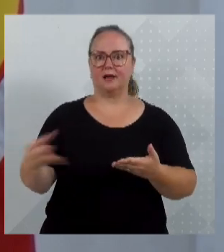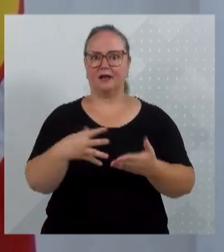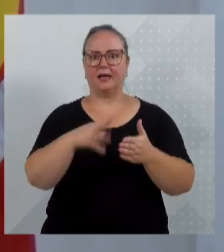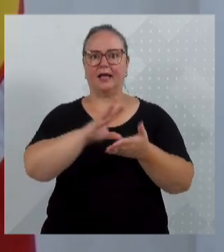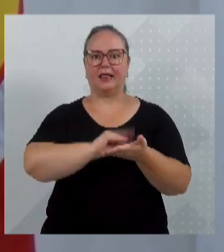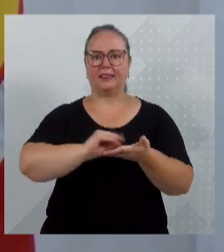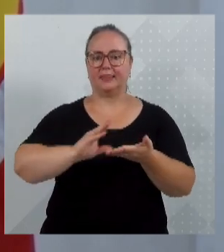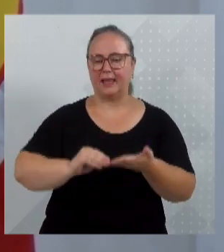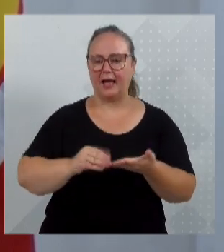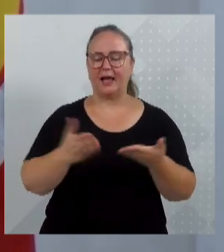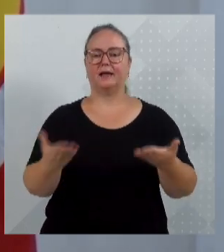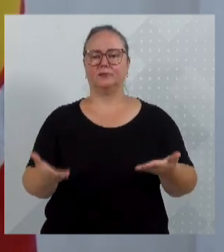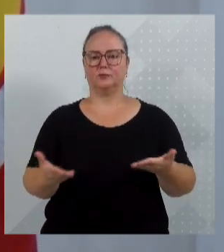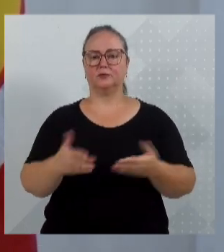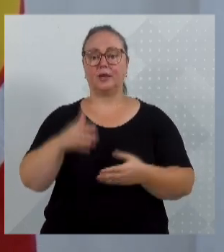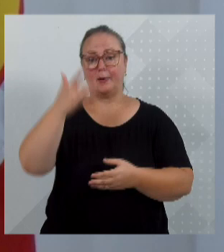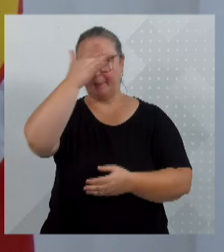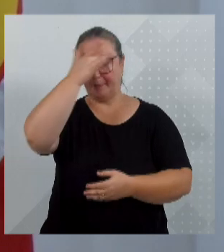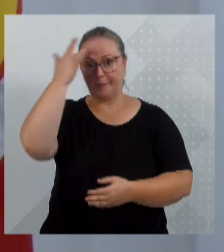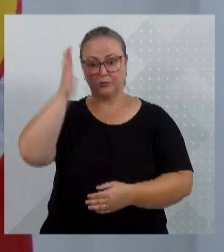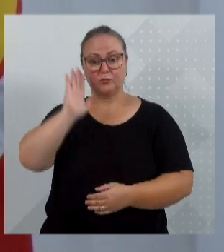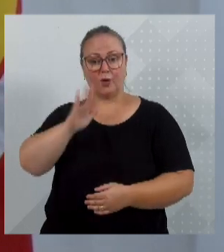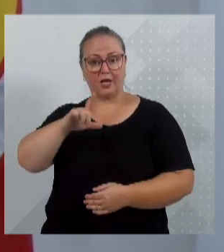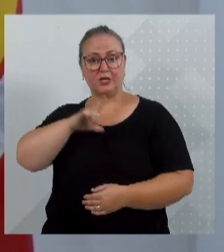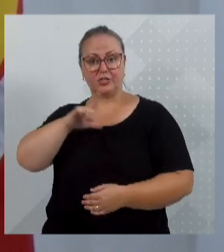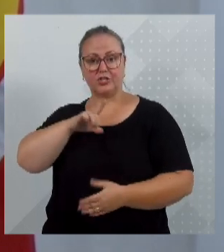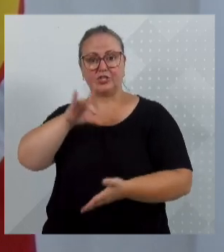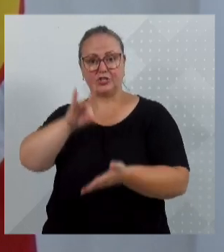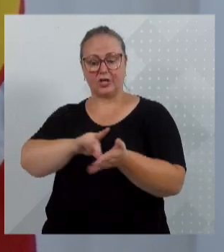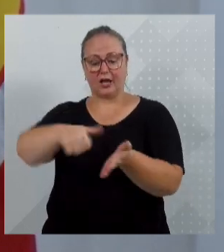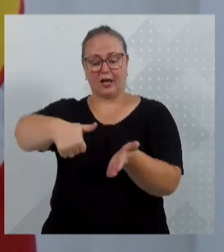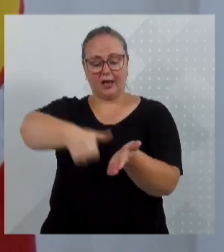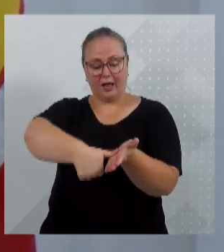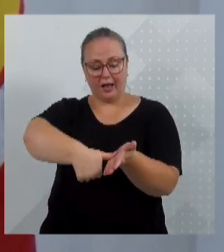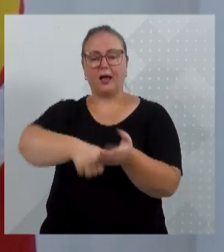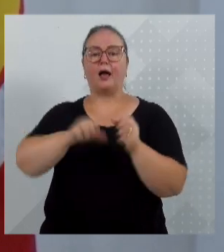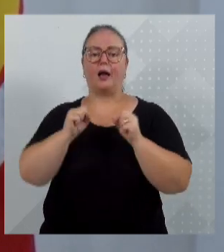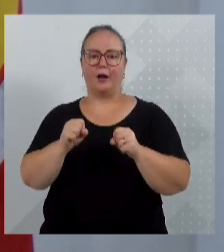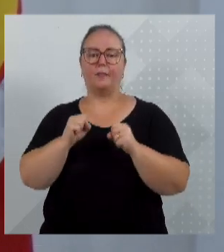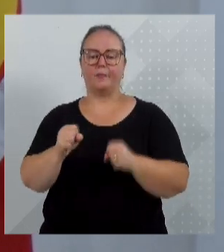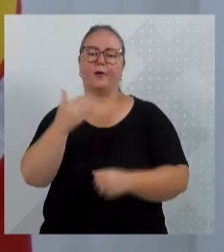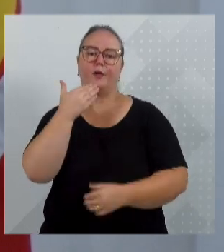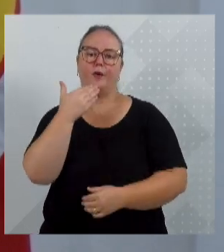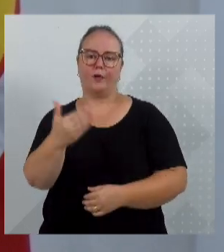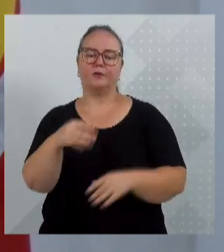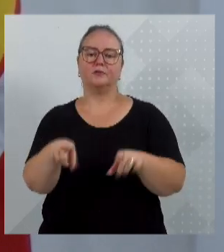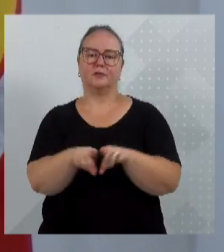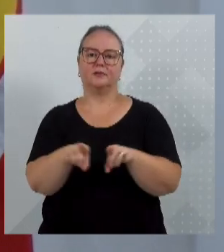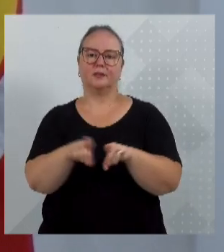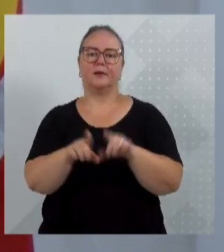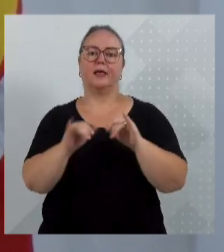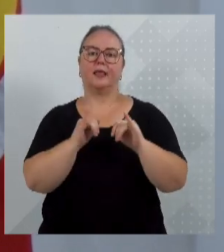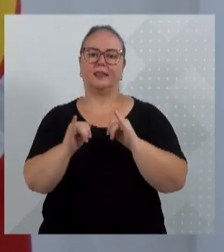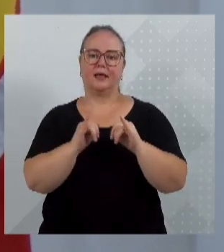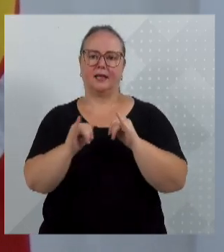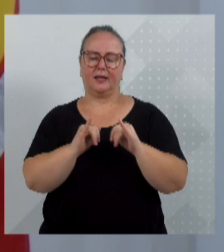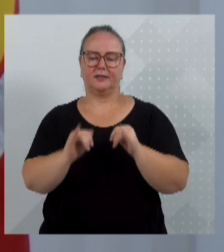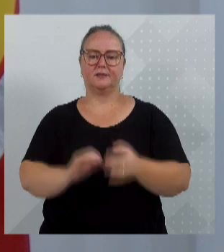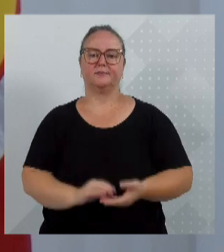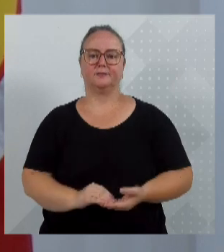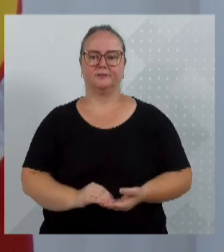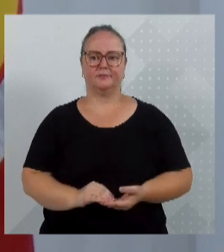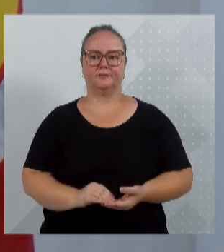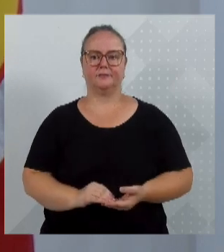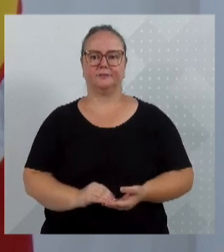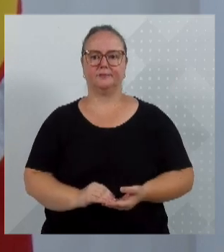né? E os eleitores que já possuem o cadastramento biométrico podem realizar essa solicitação também pela internet. Aqueles